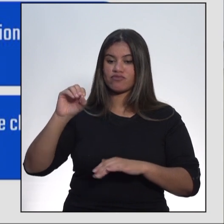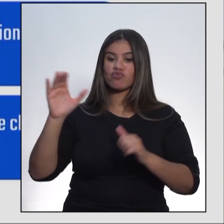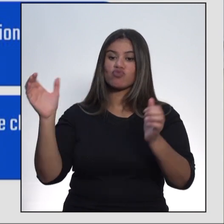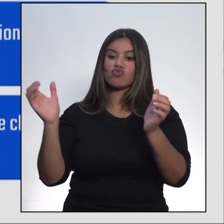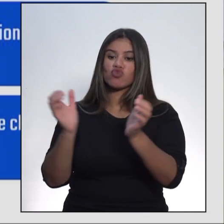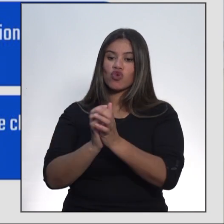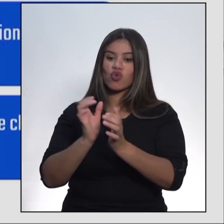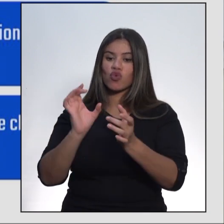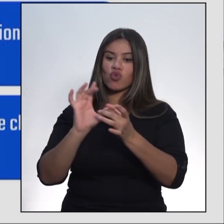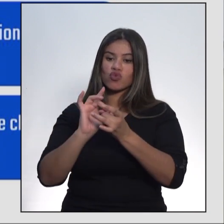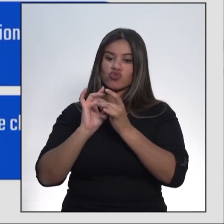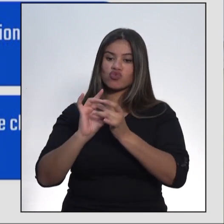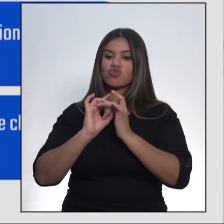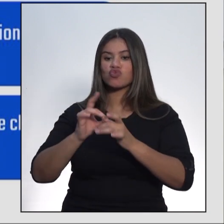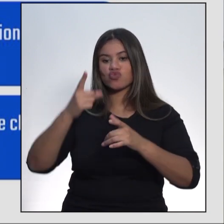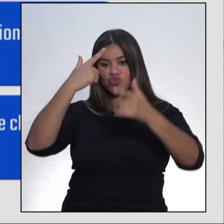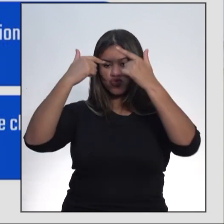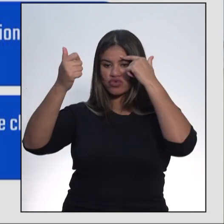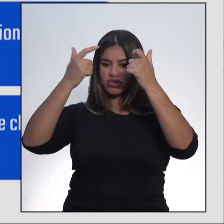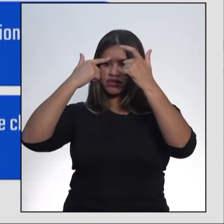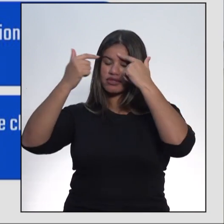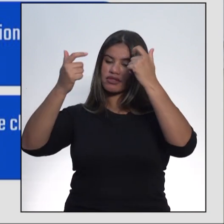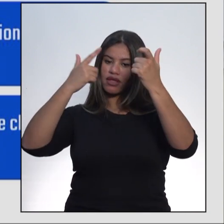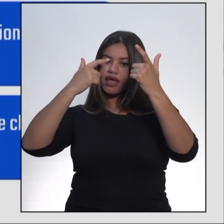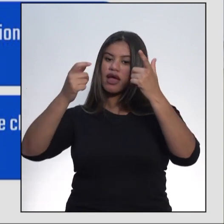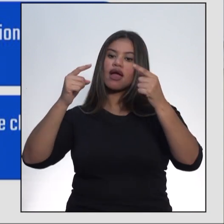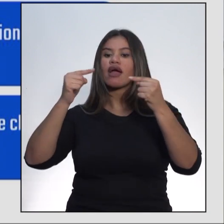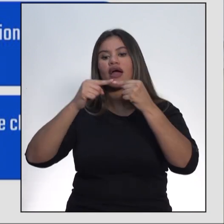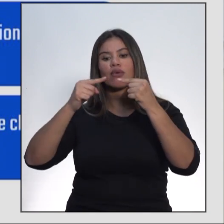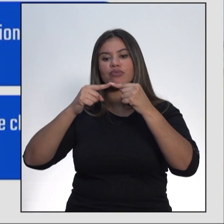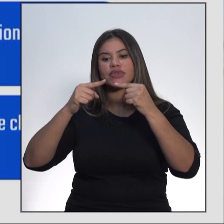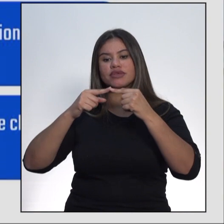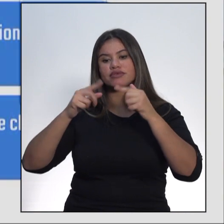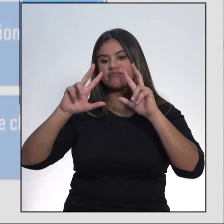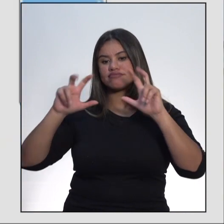ideias que deixe claro o assunto trabalhado.